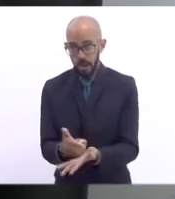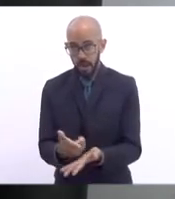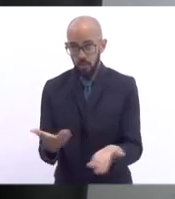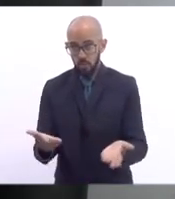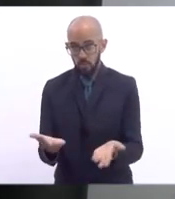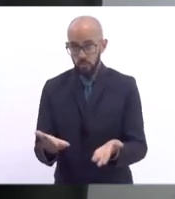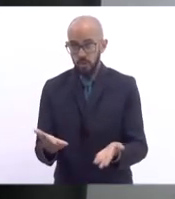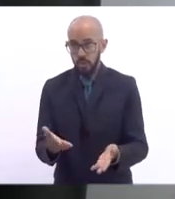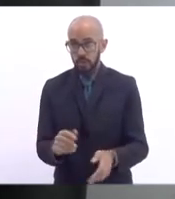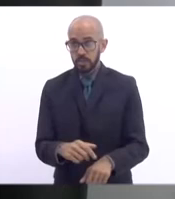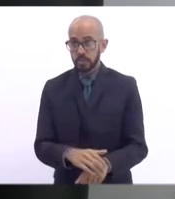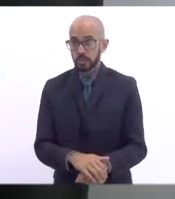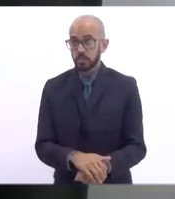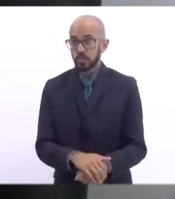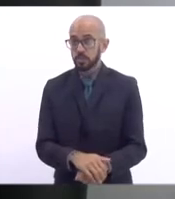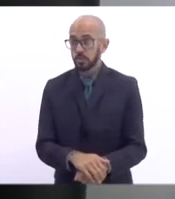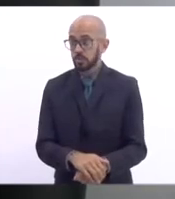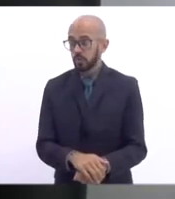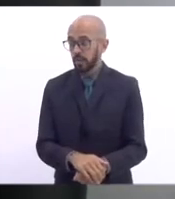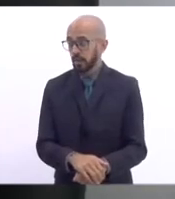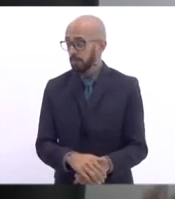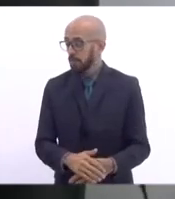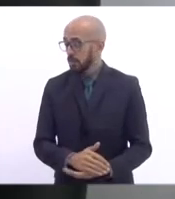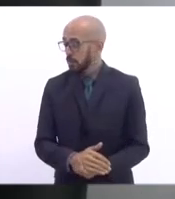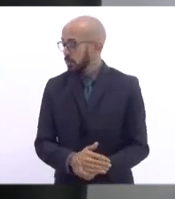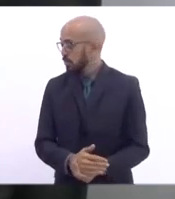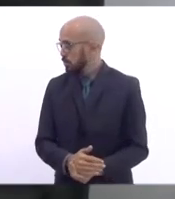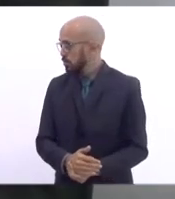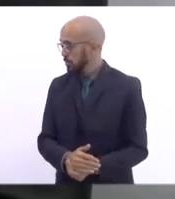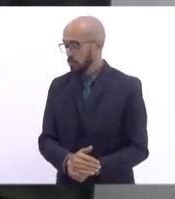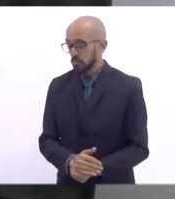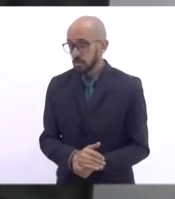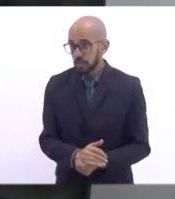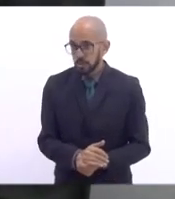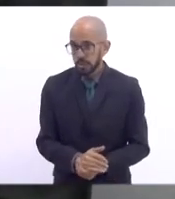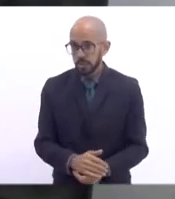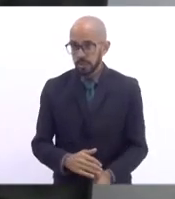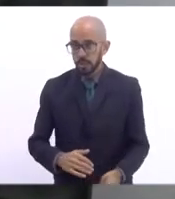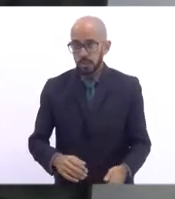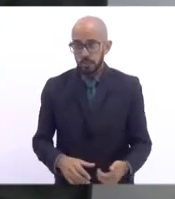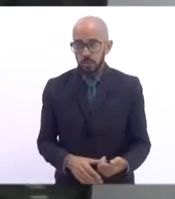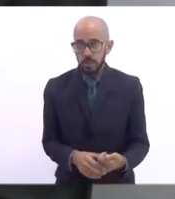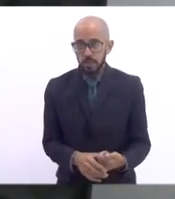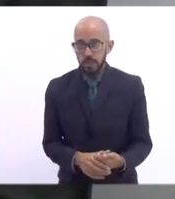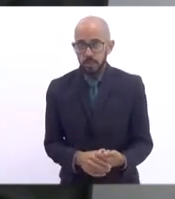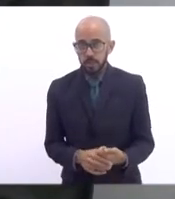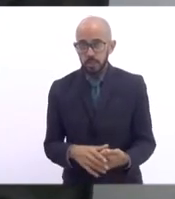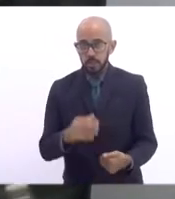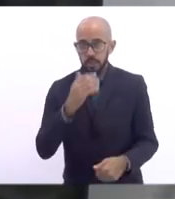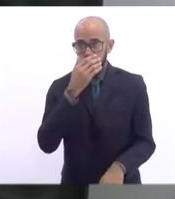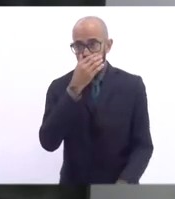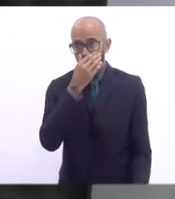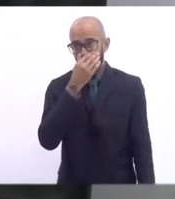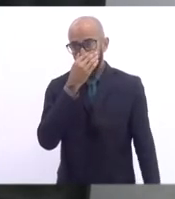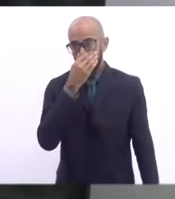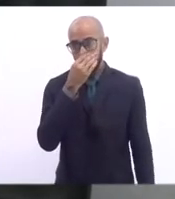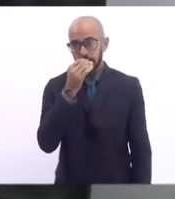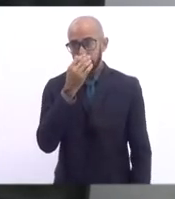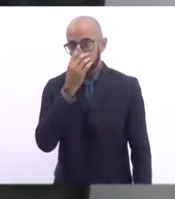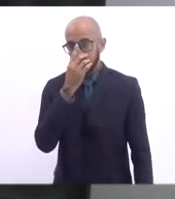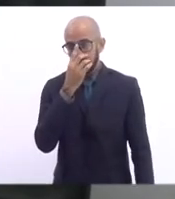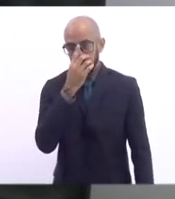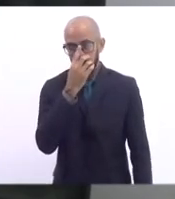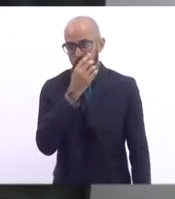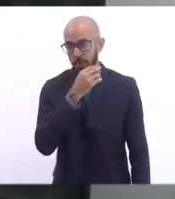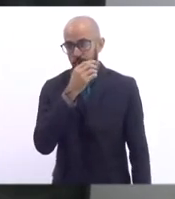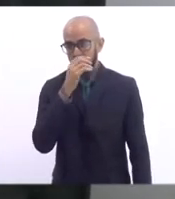futuro incerto Possivelmente vai sem pagar no no futuro é só E é só essa questão deputada